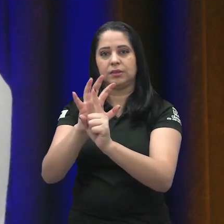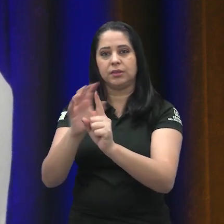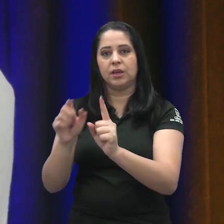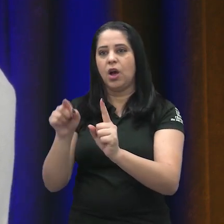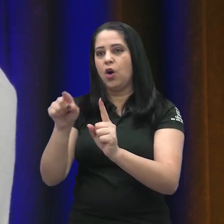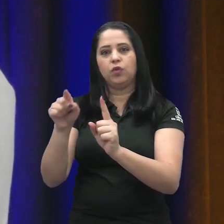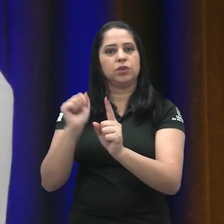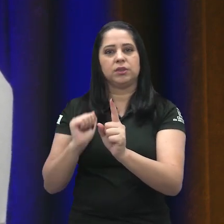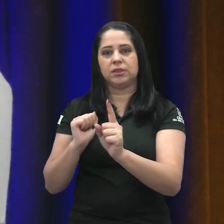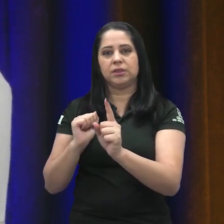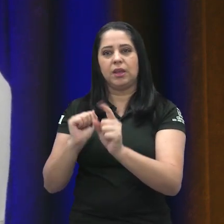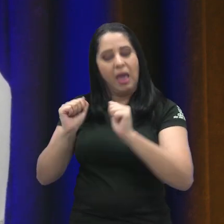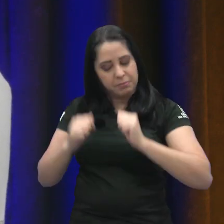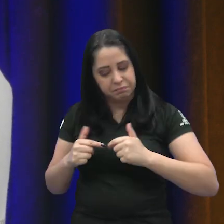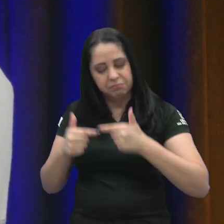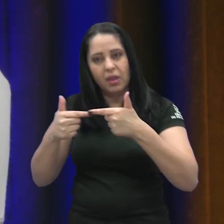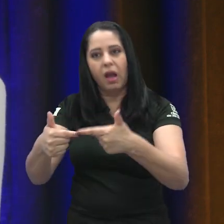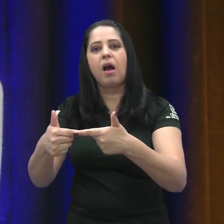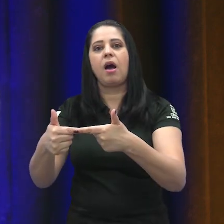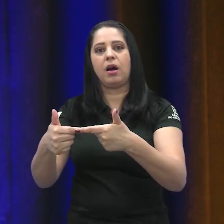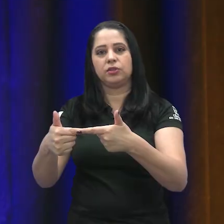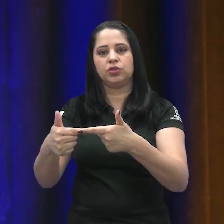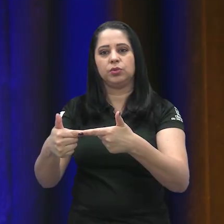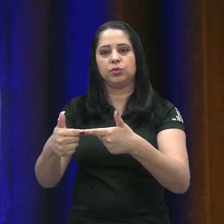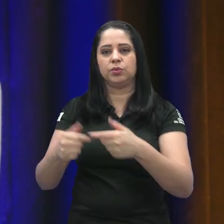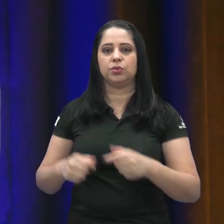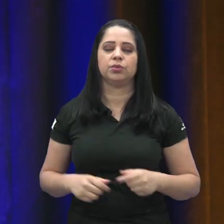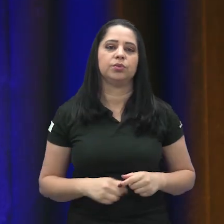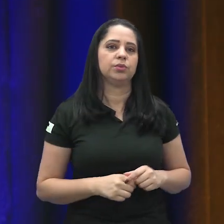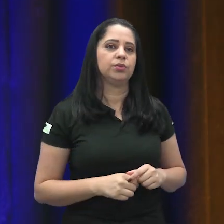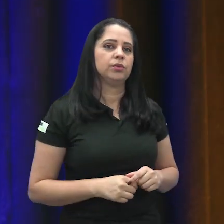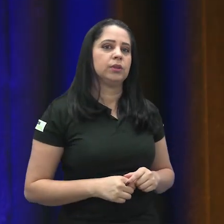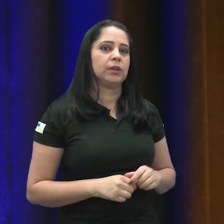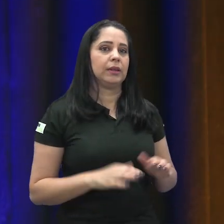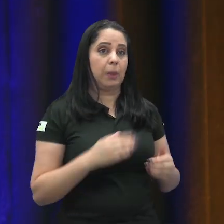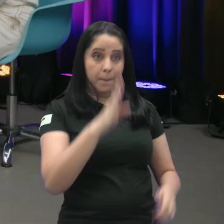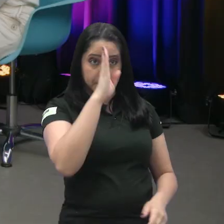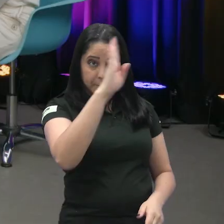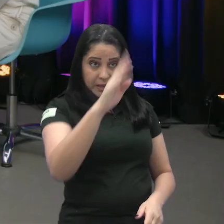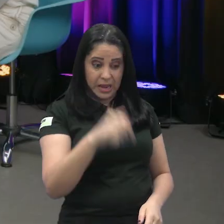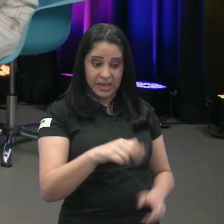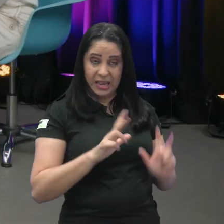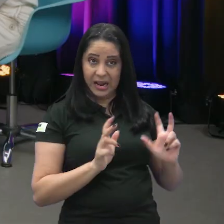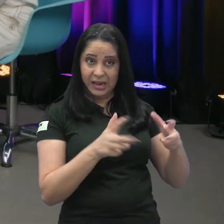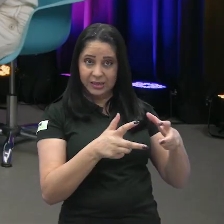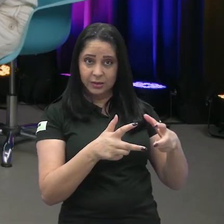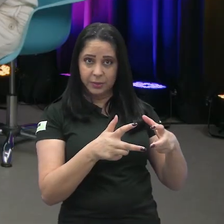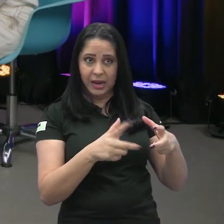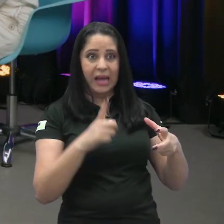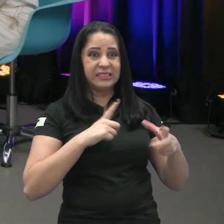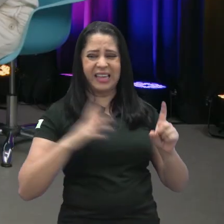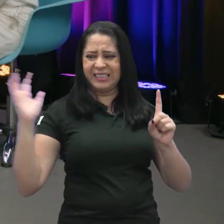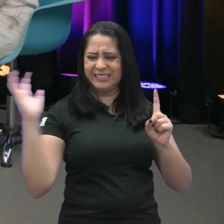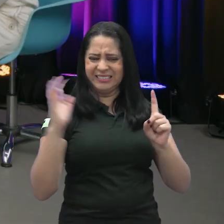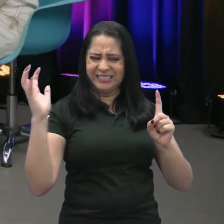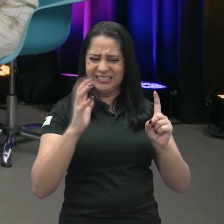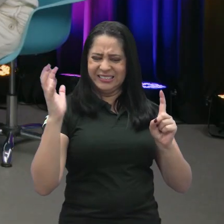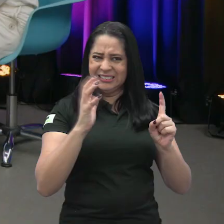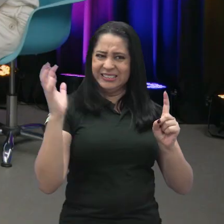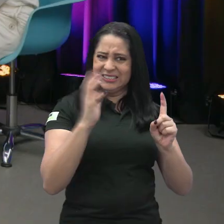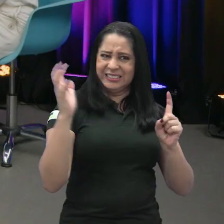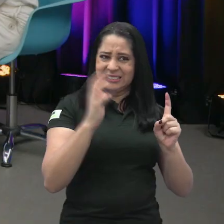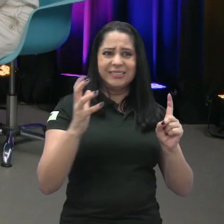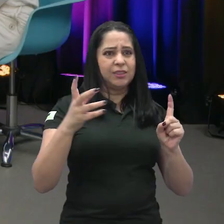decisão e na sua ação como no legislativo? Olha, principalmente aqui no legislativo é pressão